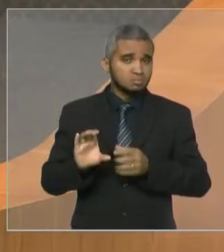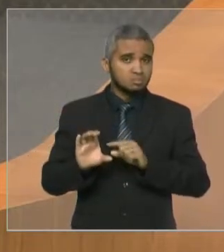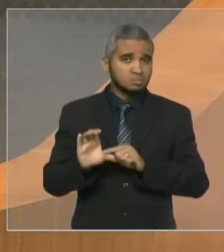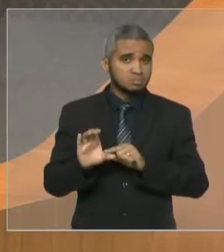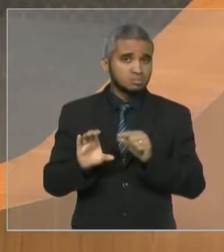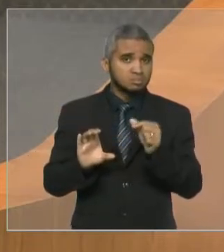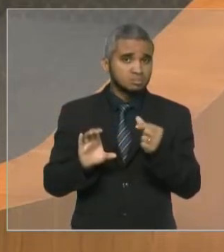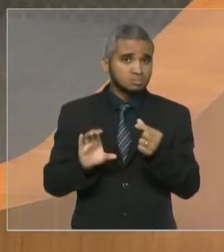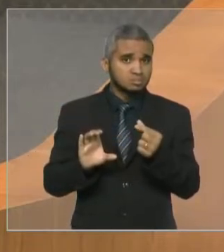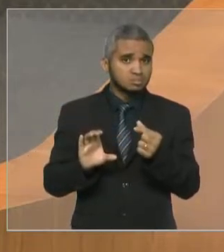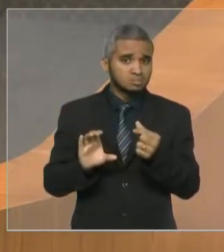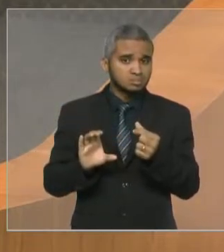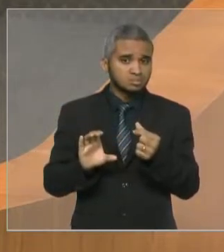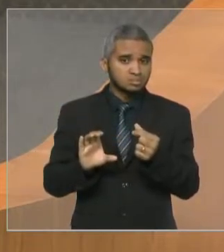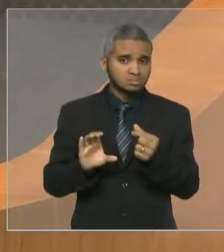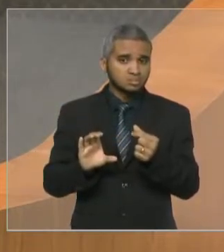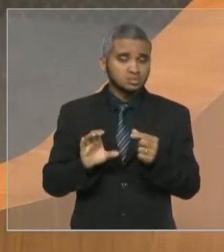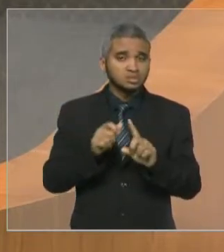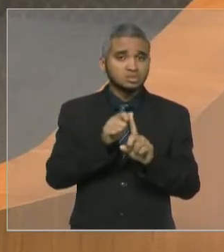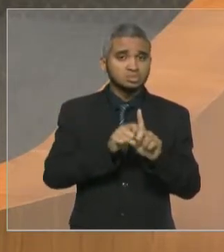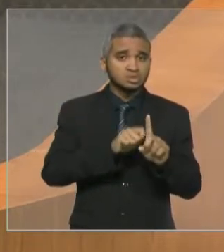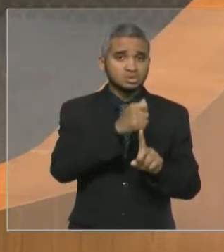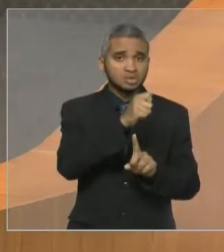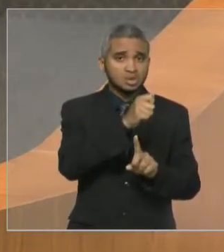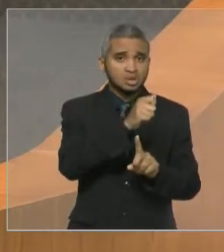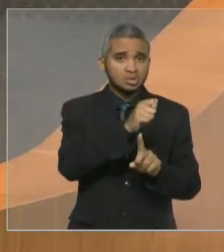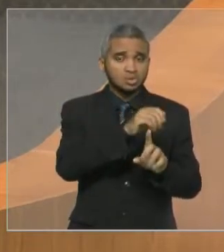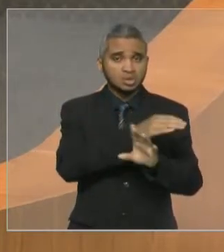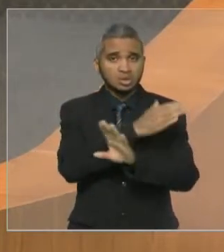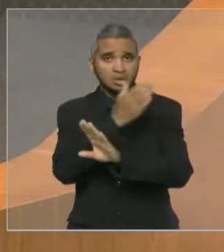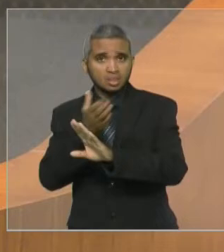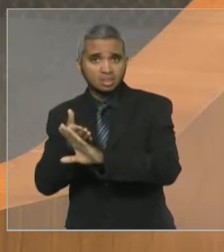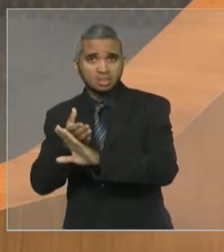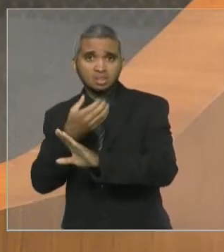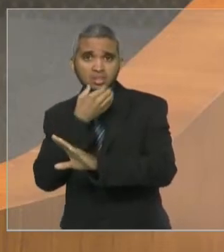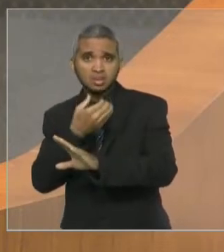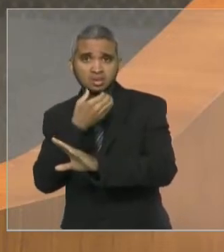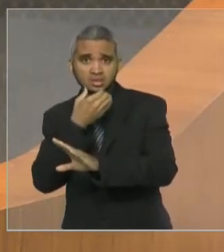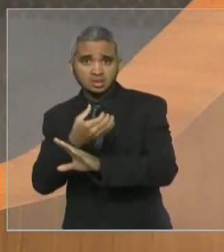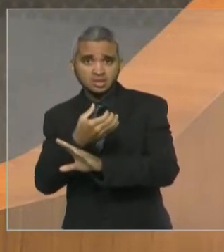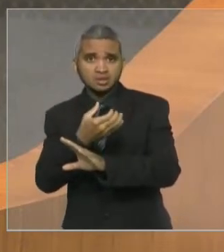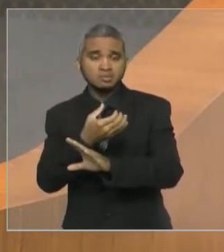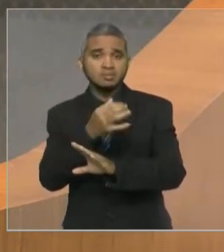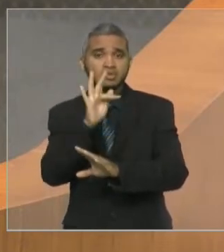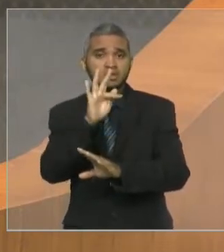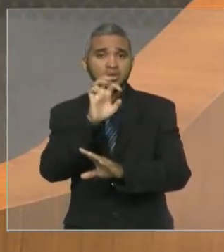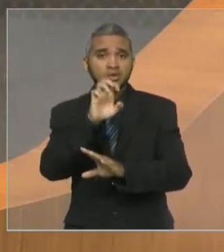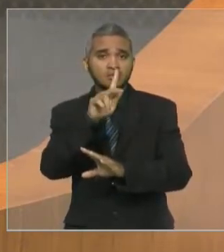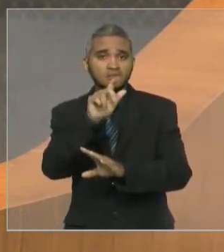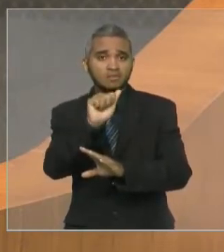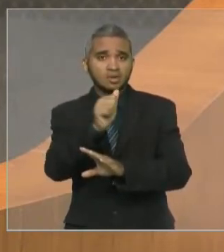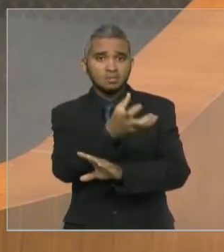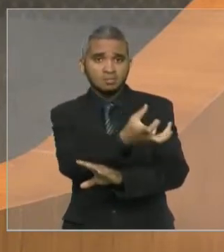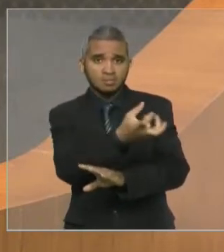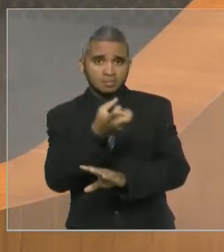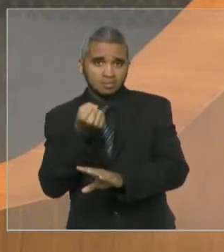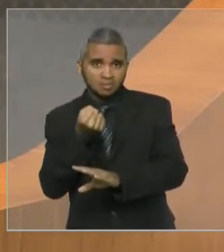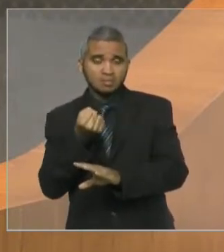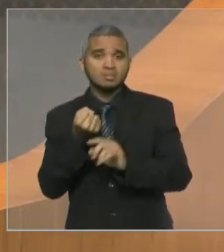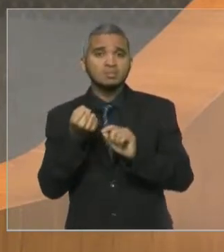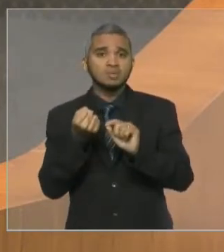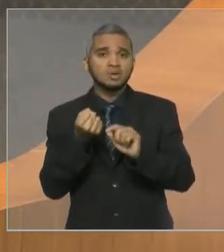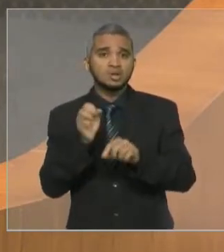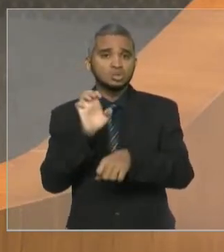parte dos recursos de agosto até agora, que são recolhidos do servidor, o Estado não está botando no